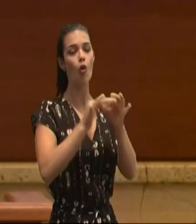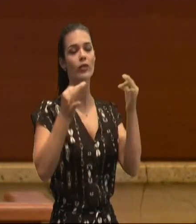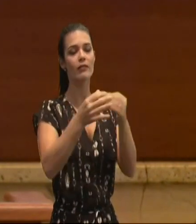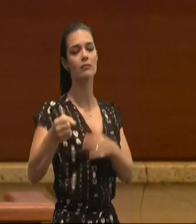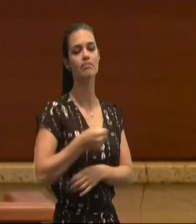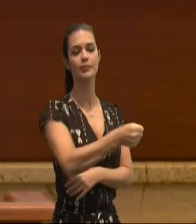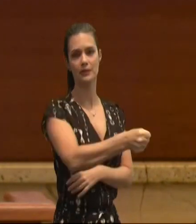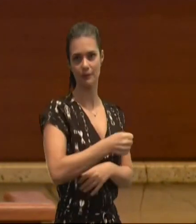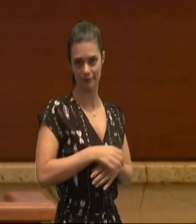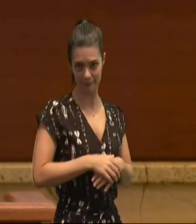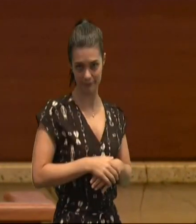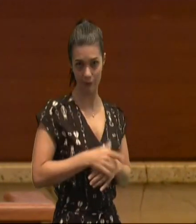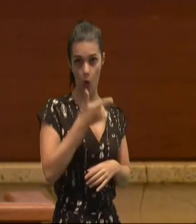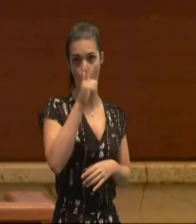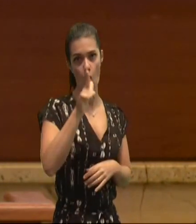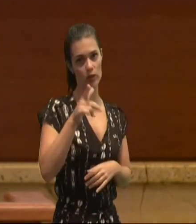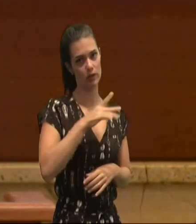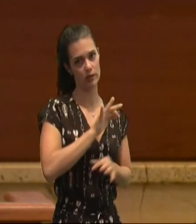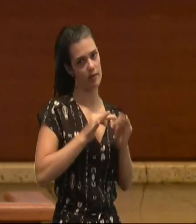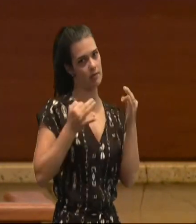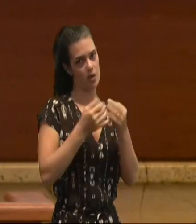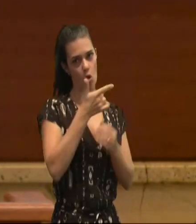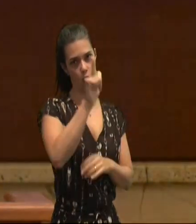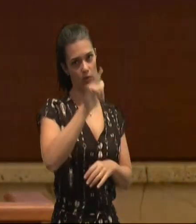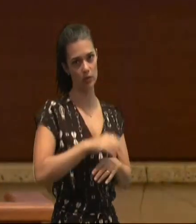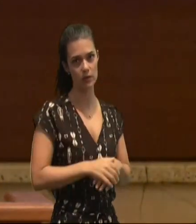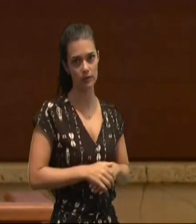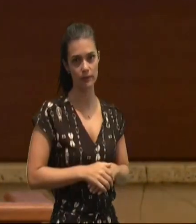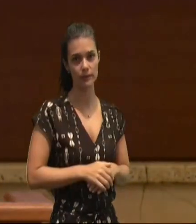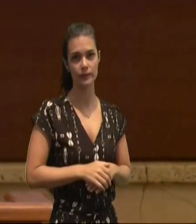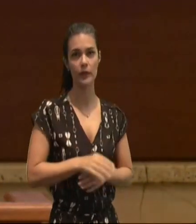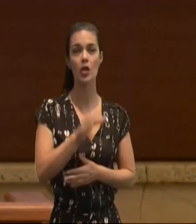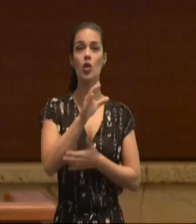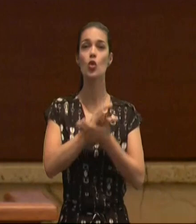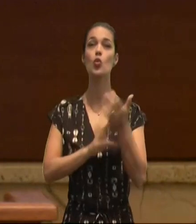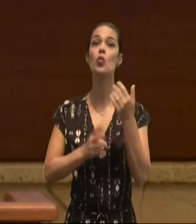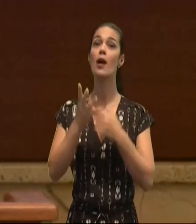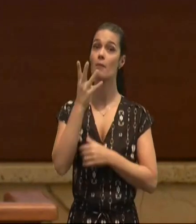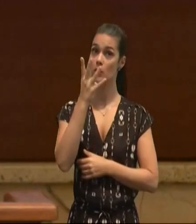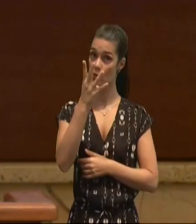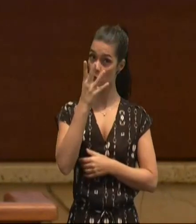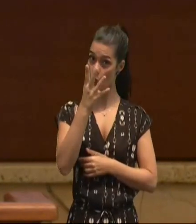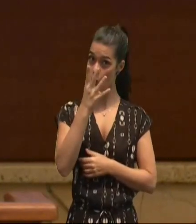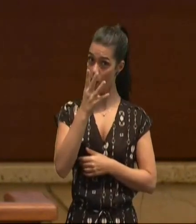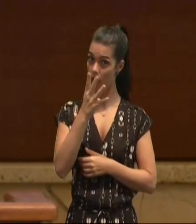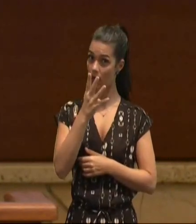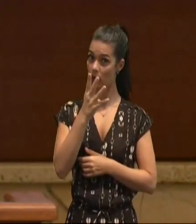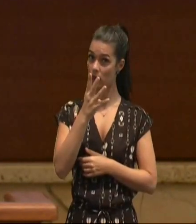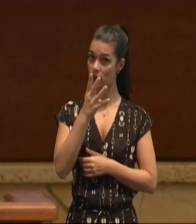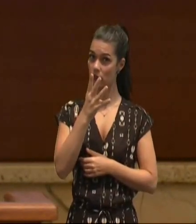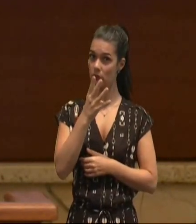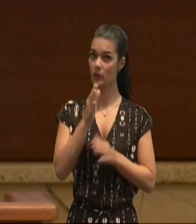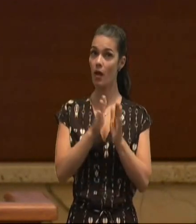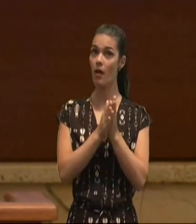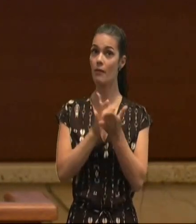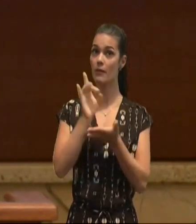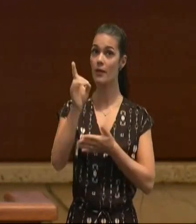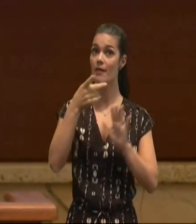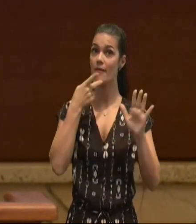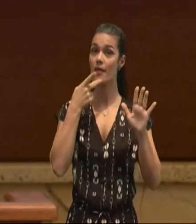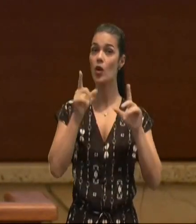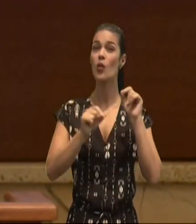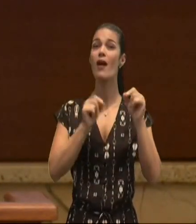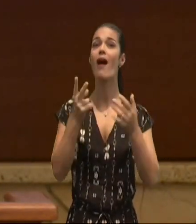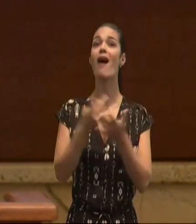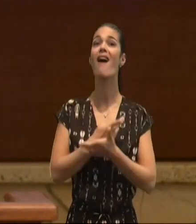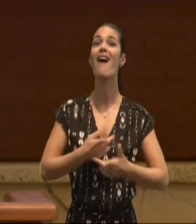como sacerdote. No capítulo de número 4, então, a palavra do Senhor vai nos dizer que houve naquele tempo